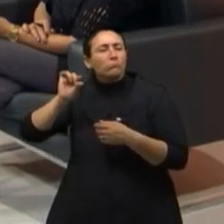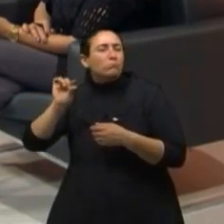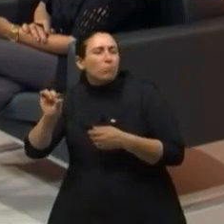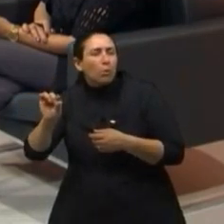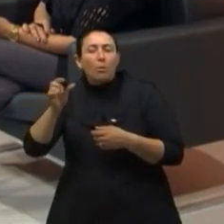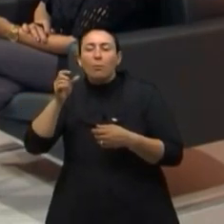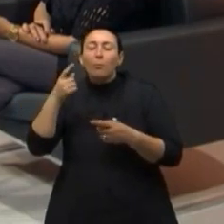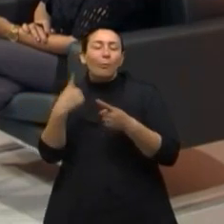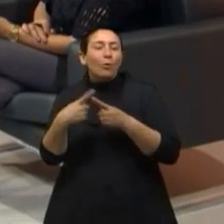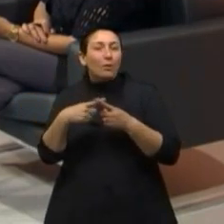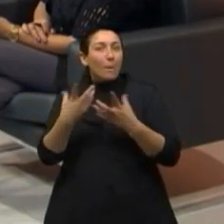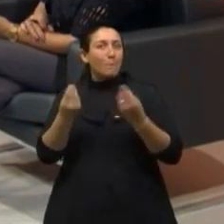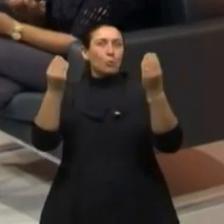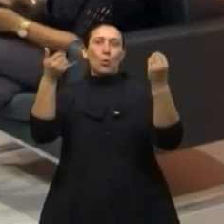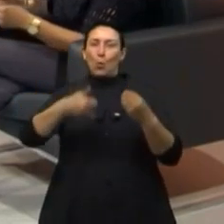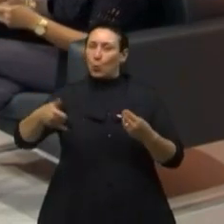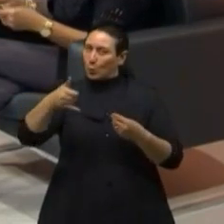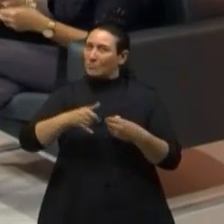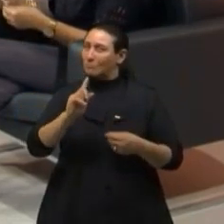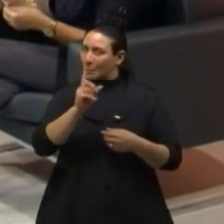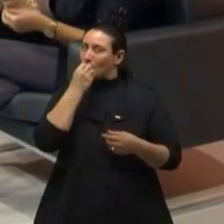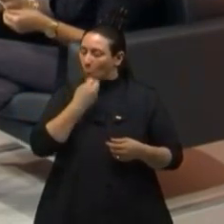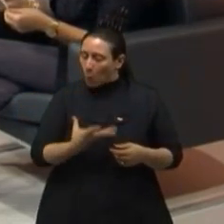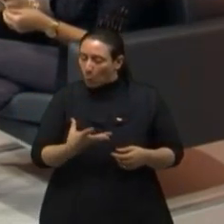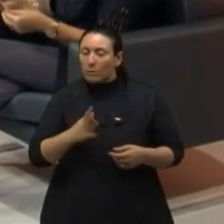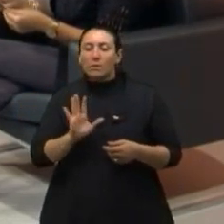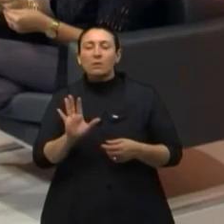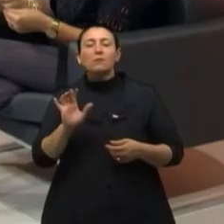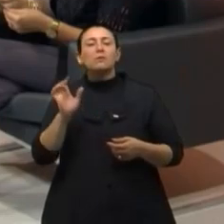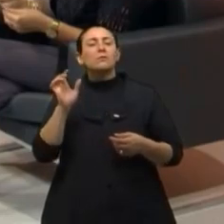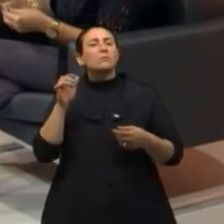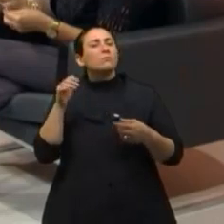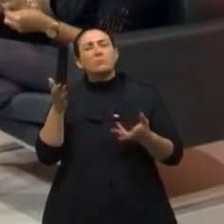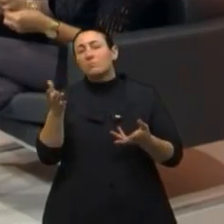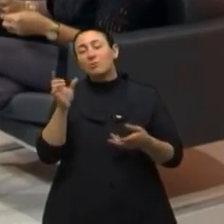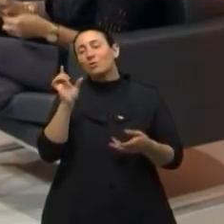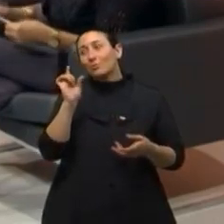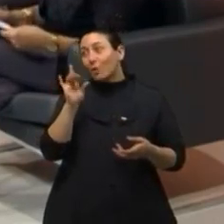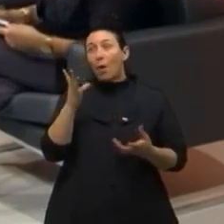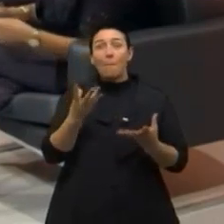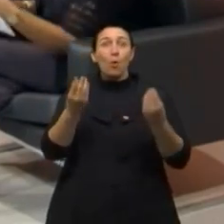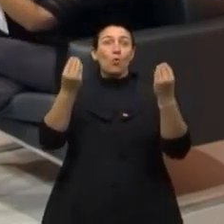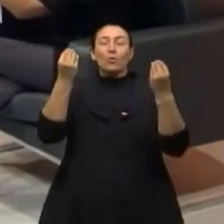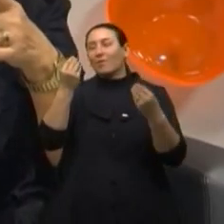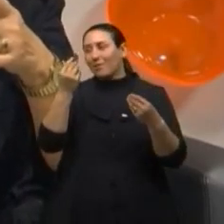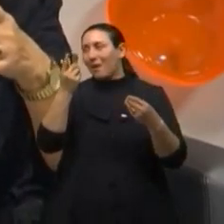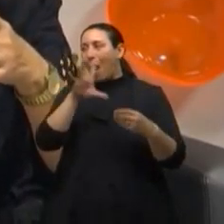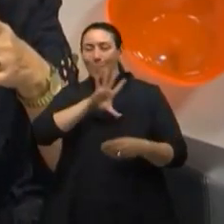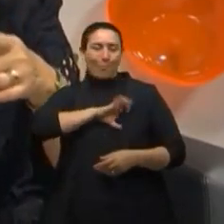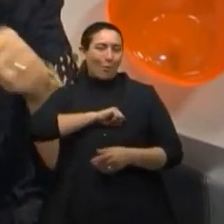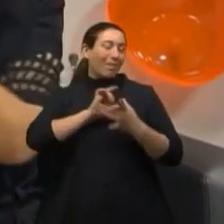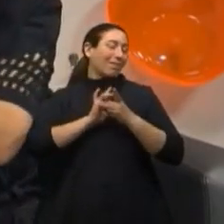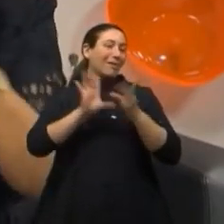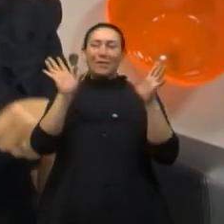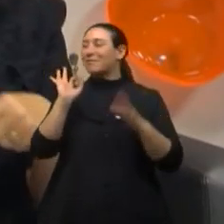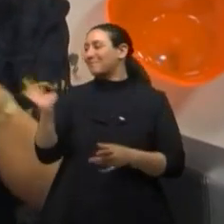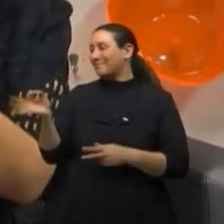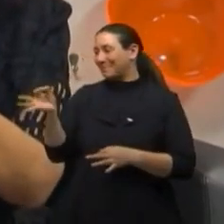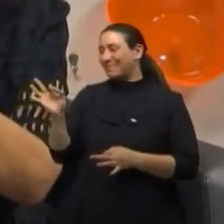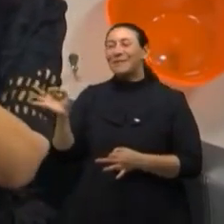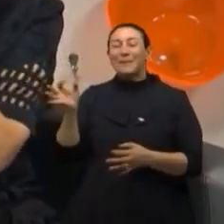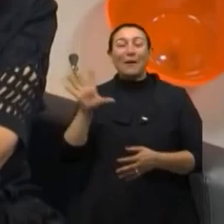Dea tudo que é demais faz mal né só o que não faz mal demais é amor né exatamente que o que nós temos para vocês por isso que a